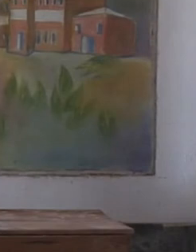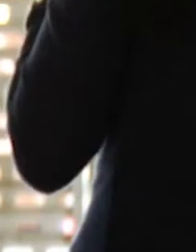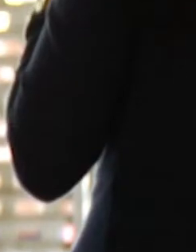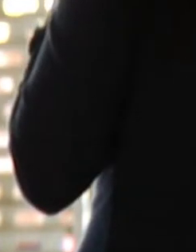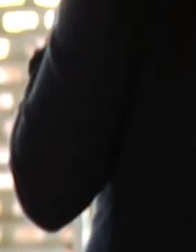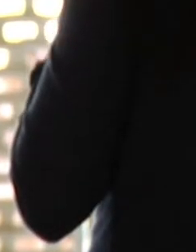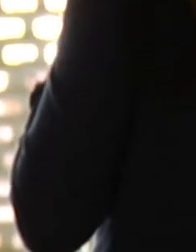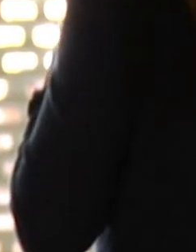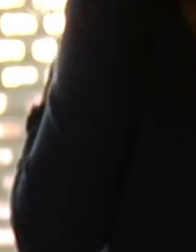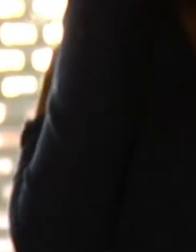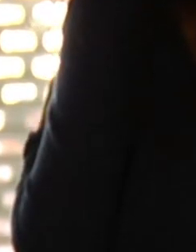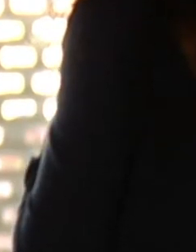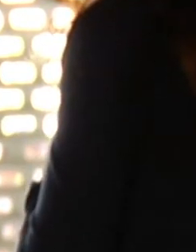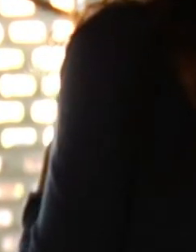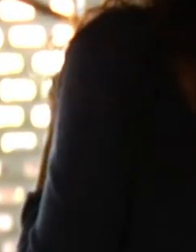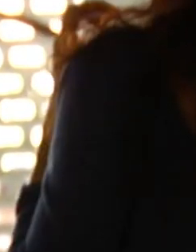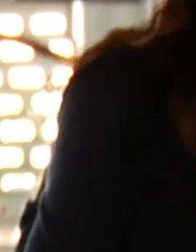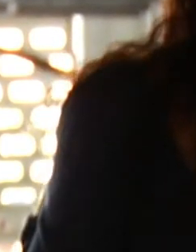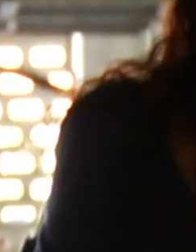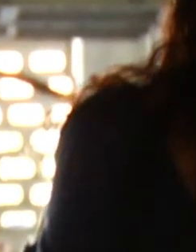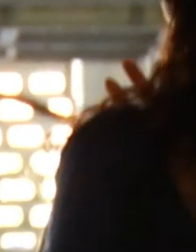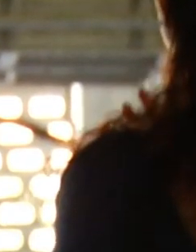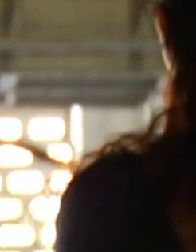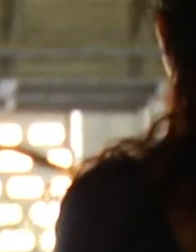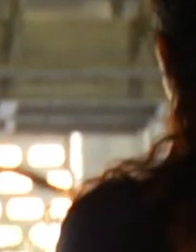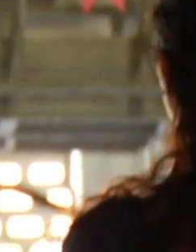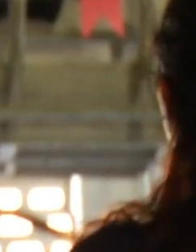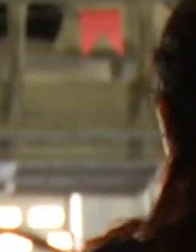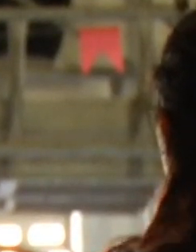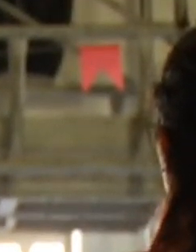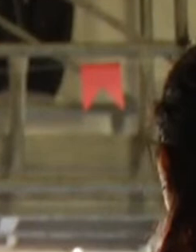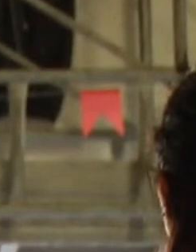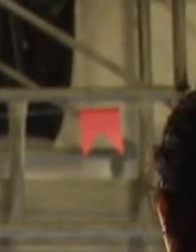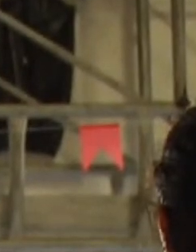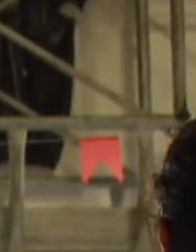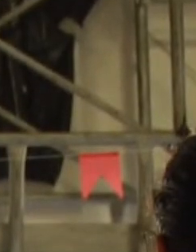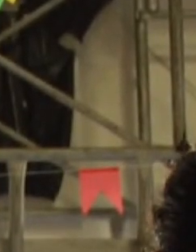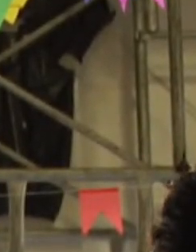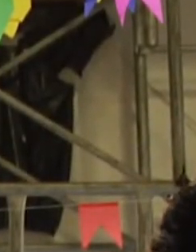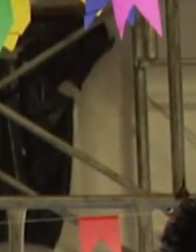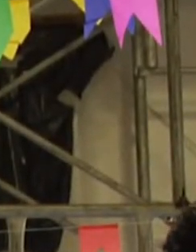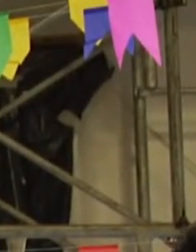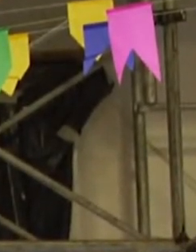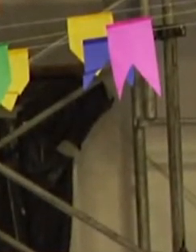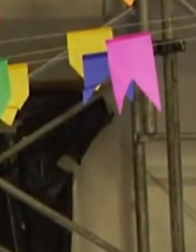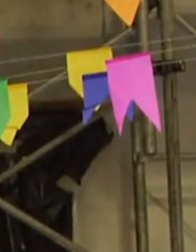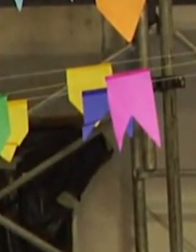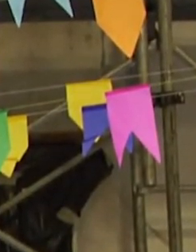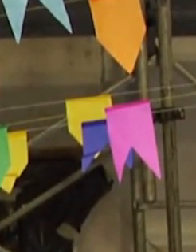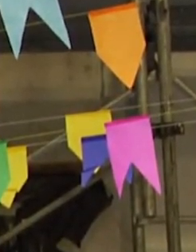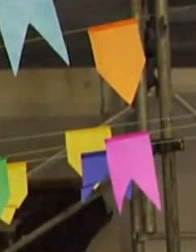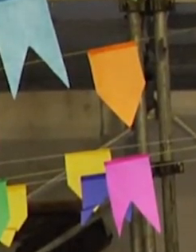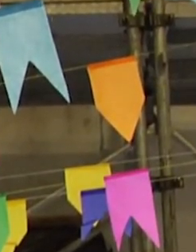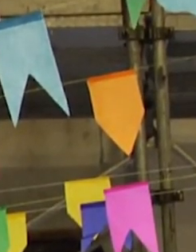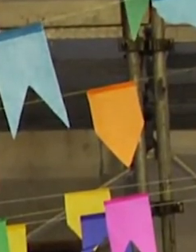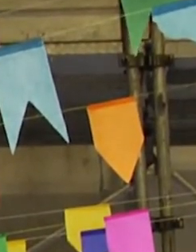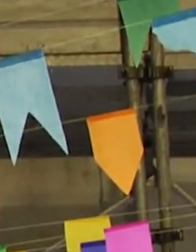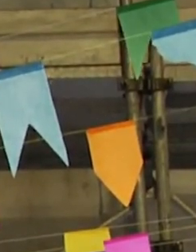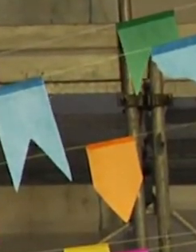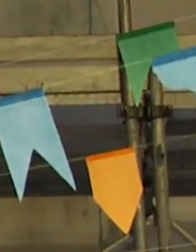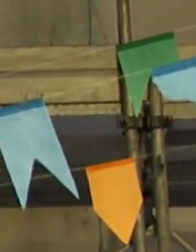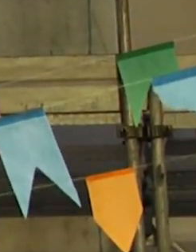vendo aqui os recortes das figuras, aí talvez fique imaginando, pô, o que será que vai entrar ali? Como é que vai ficar aquele lado? Isso é uma coisa